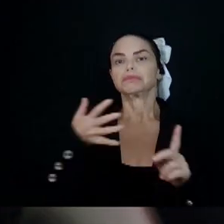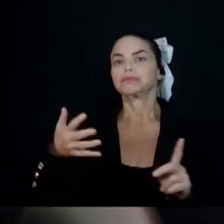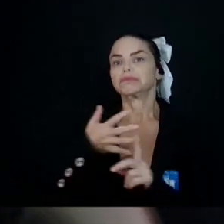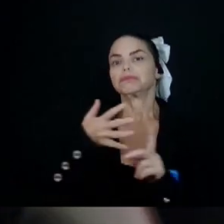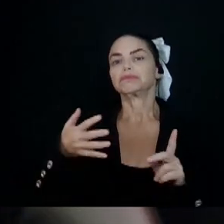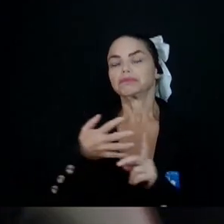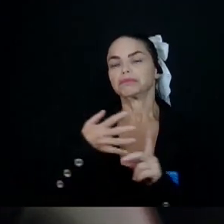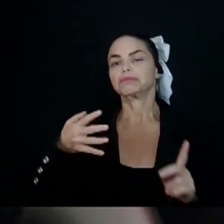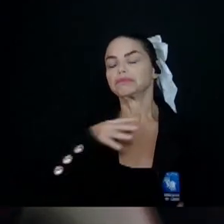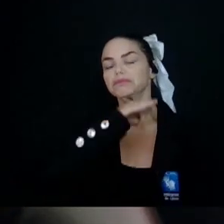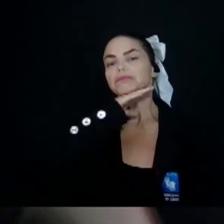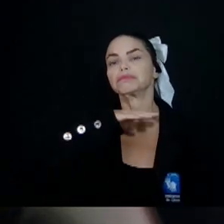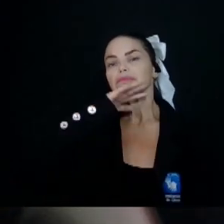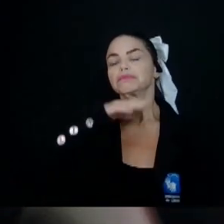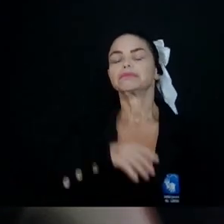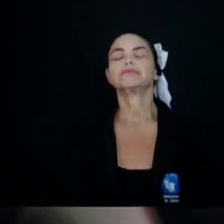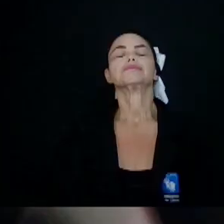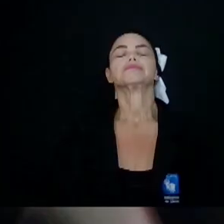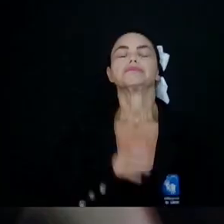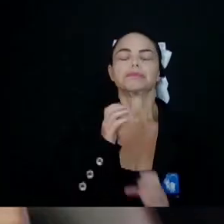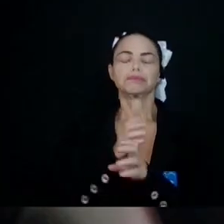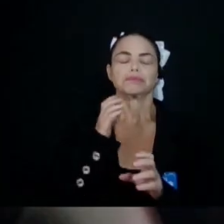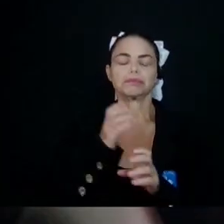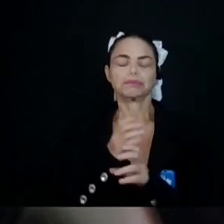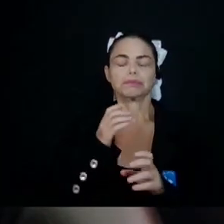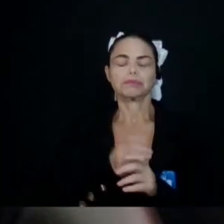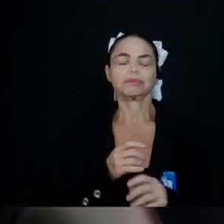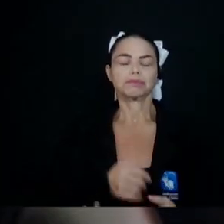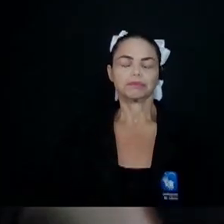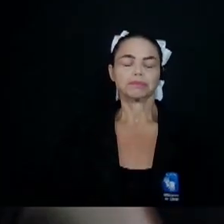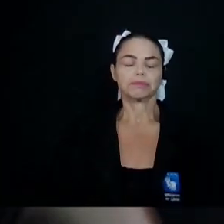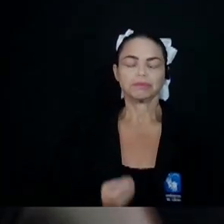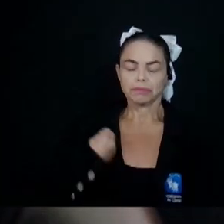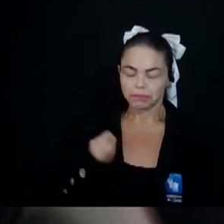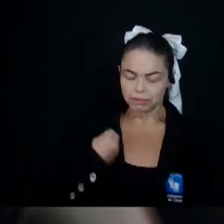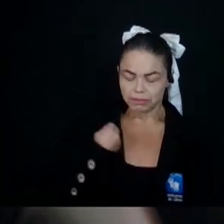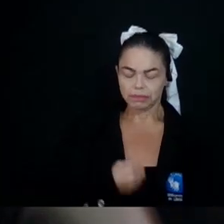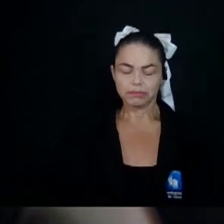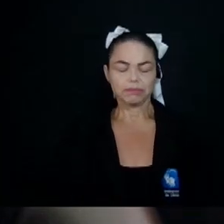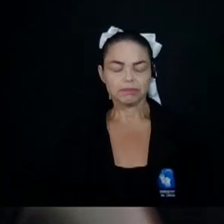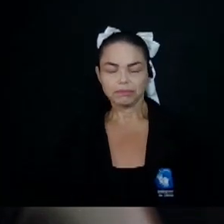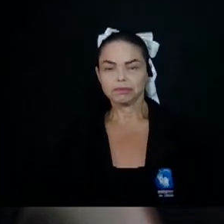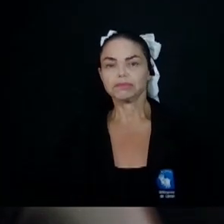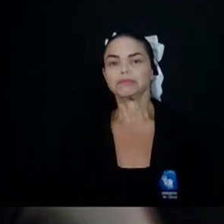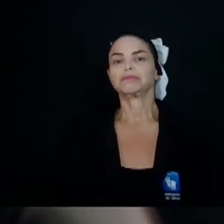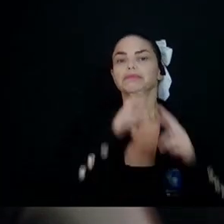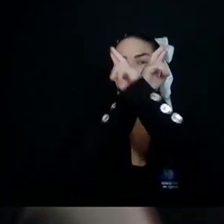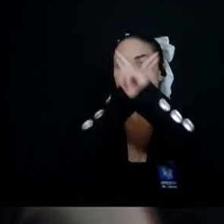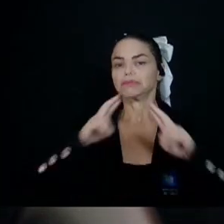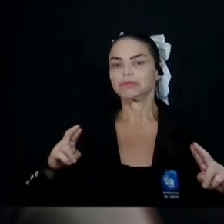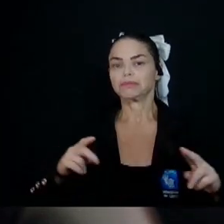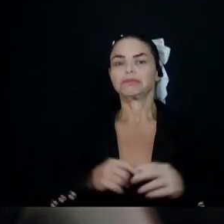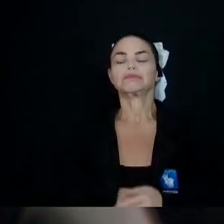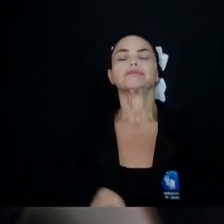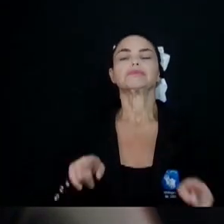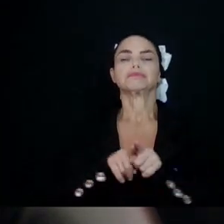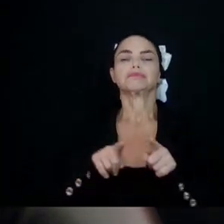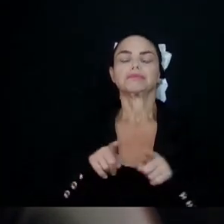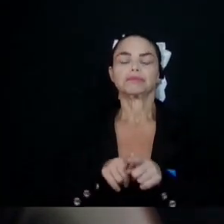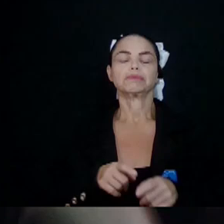existe essa crise existencial, como foi dito, da questão do Uhum. Roblox, quando existe essa crise emocional,